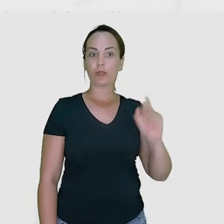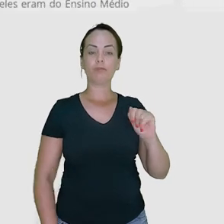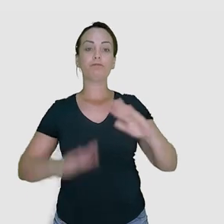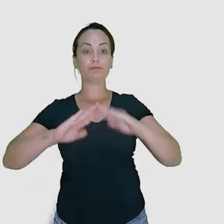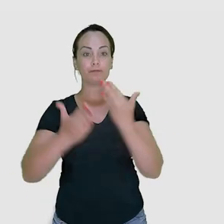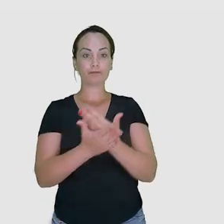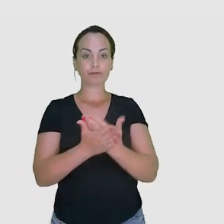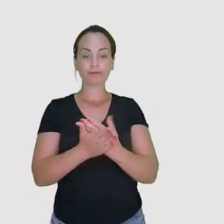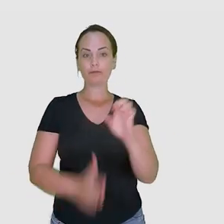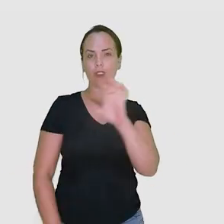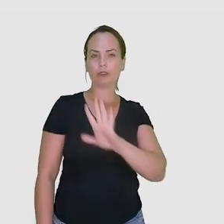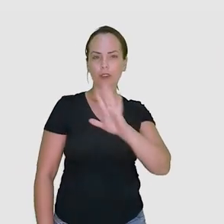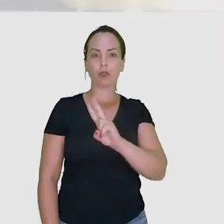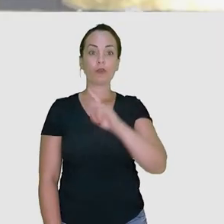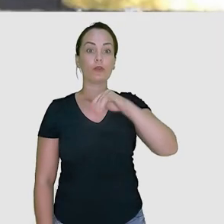www.wash.net.br.